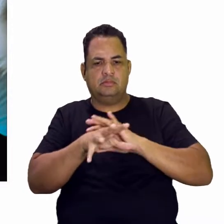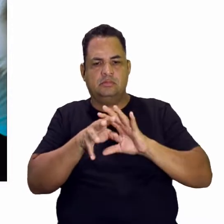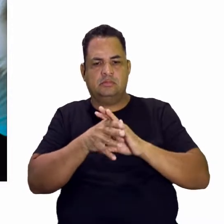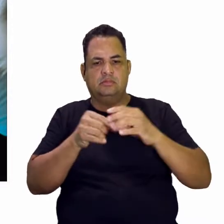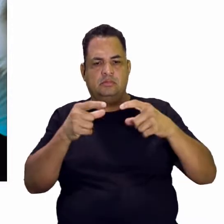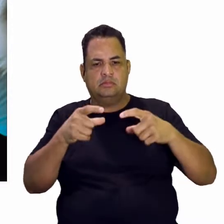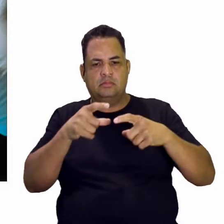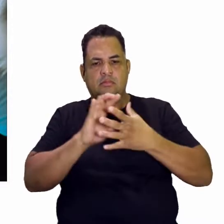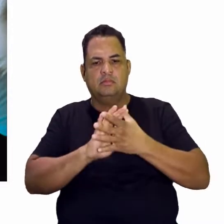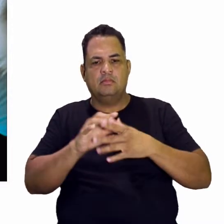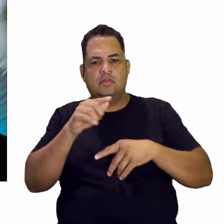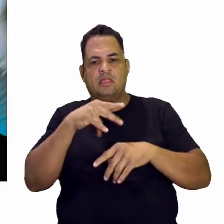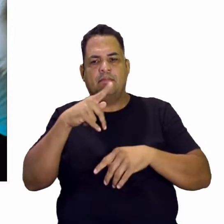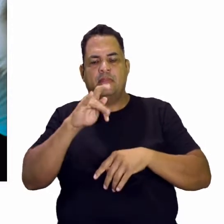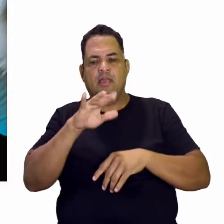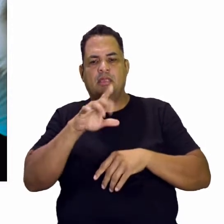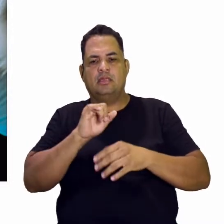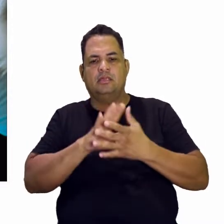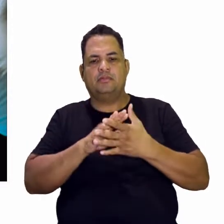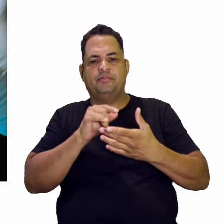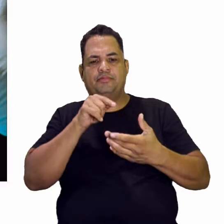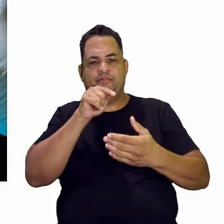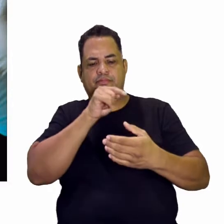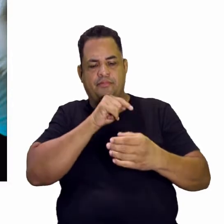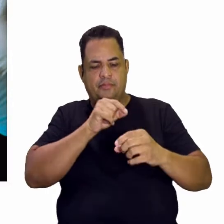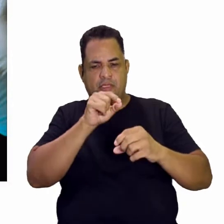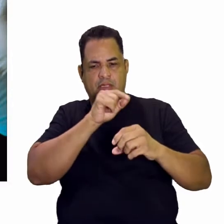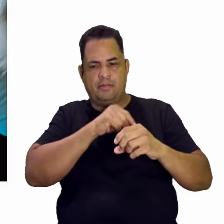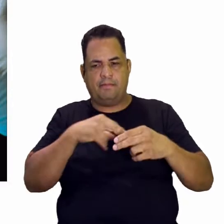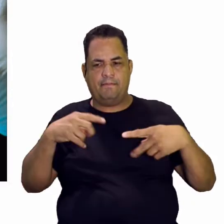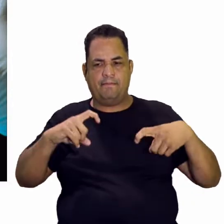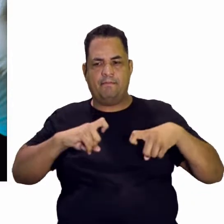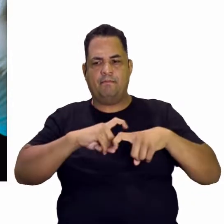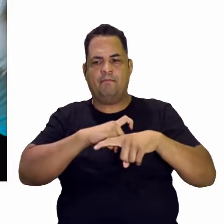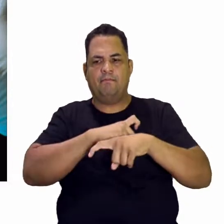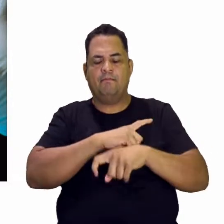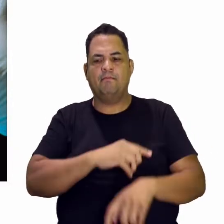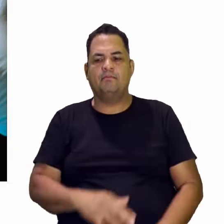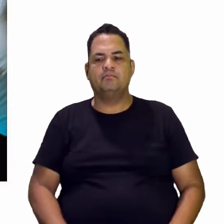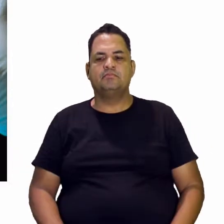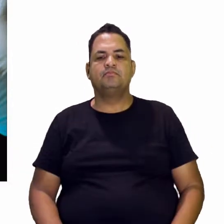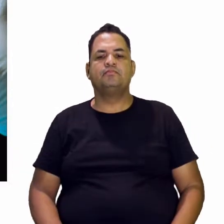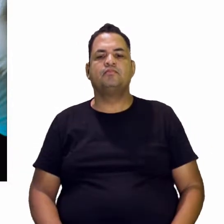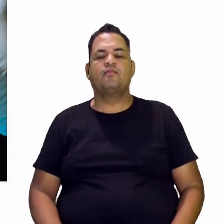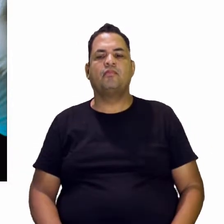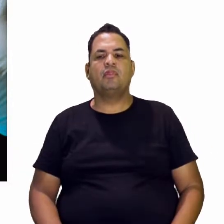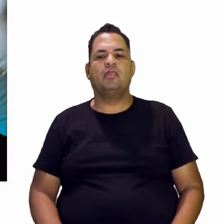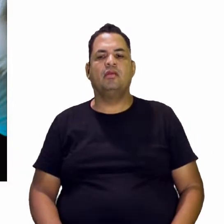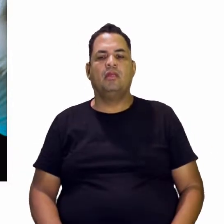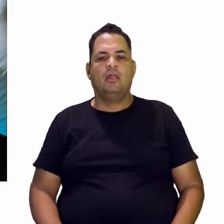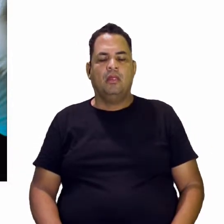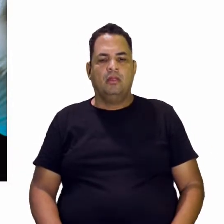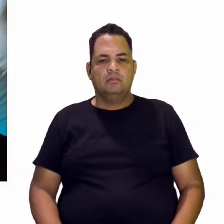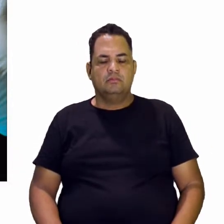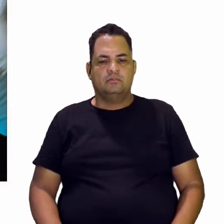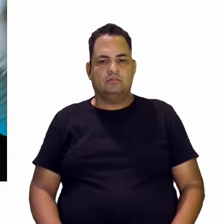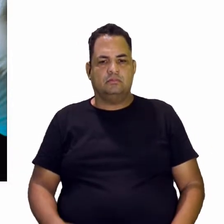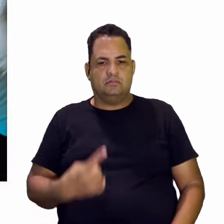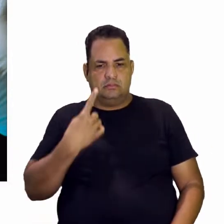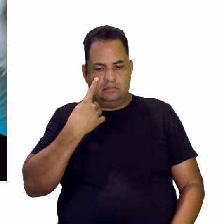de Petri. E aqui a gente tem uma colônia de bactérias, tá? E aí é onde a gente consegue fazer